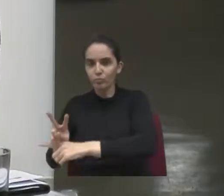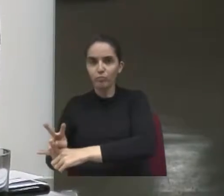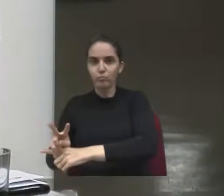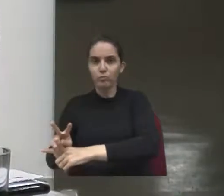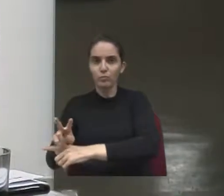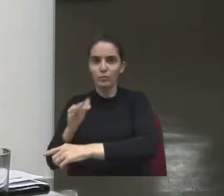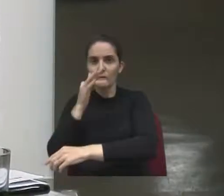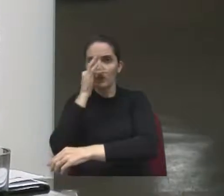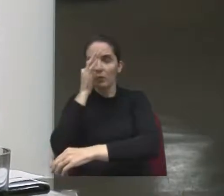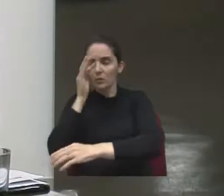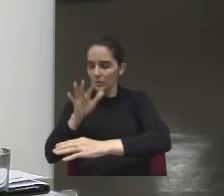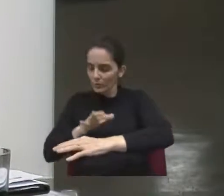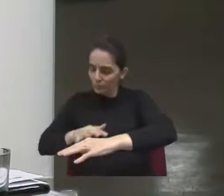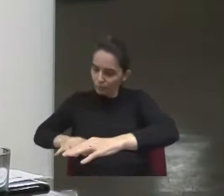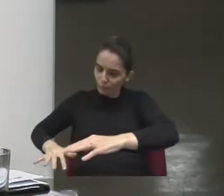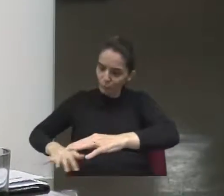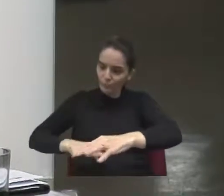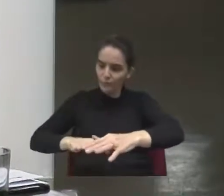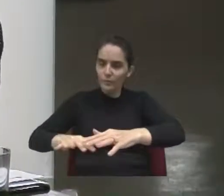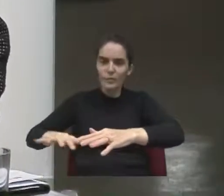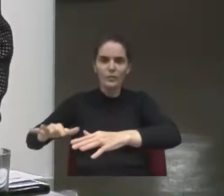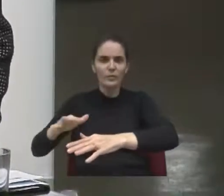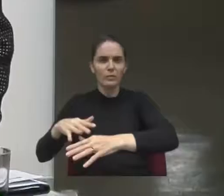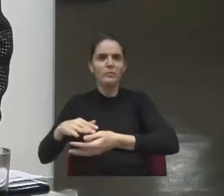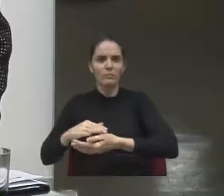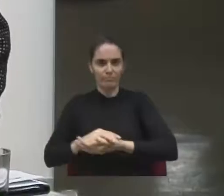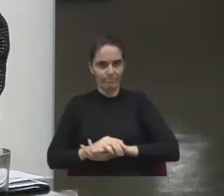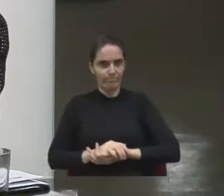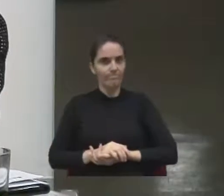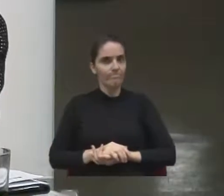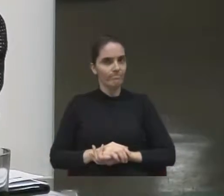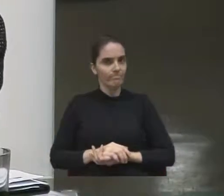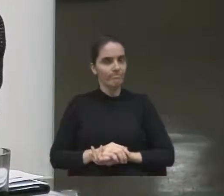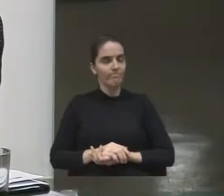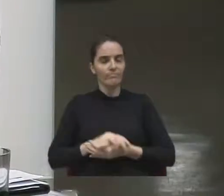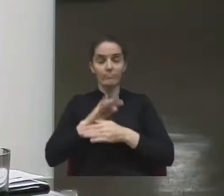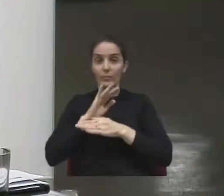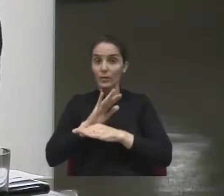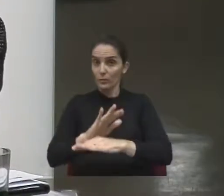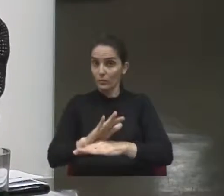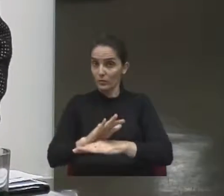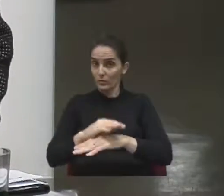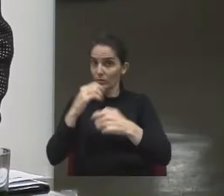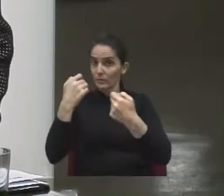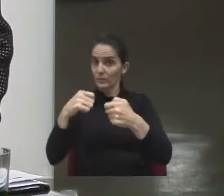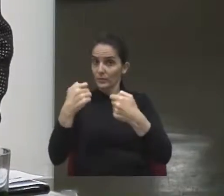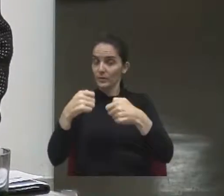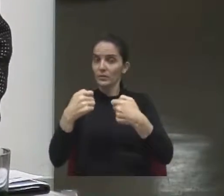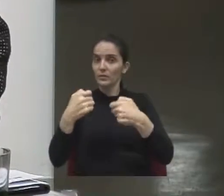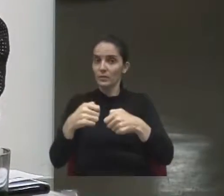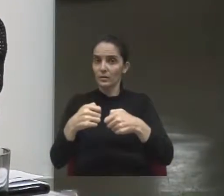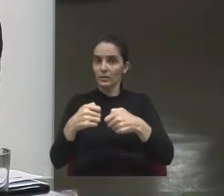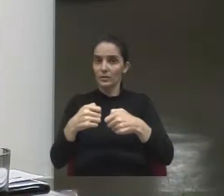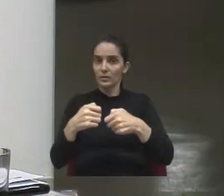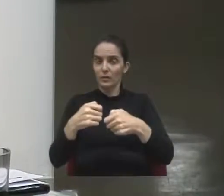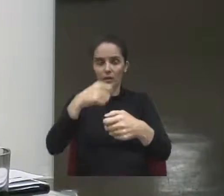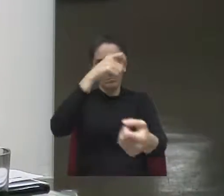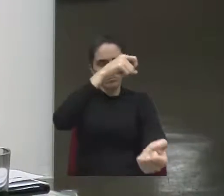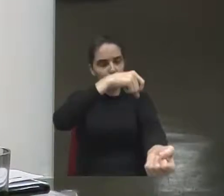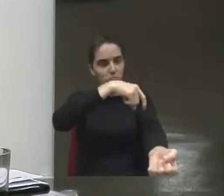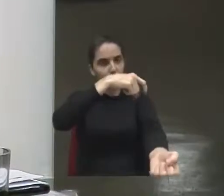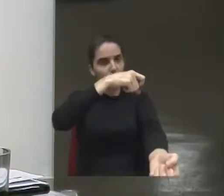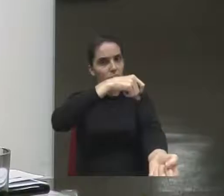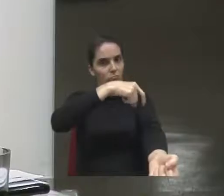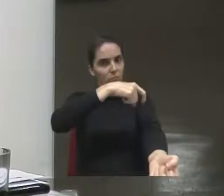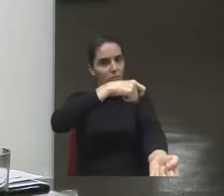entidade, do quanto nos auxilia quando precisamos de doação de sangue, muitas vezes de pessoas